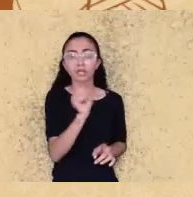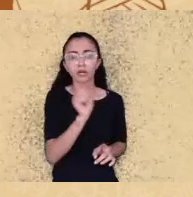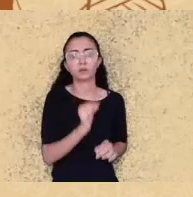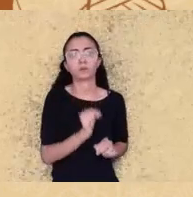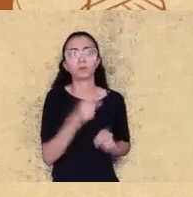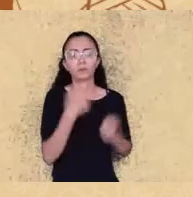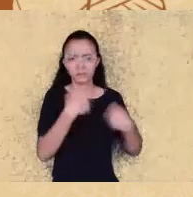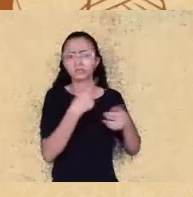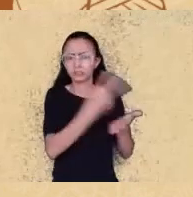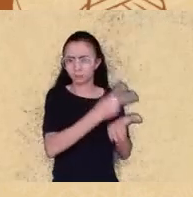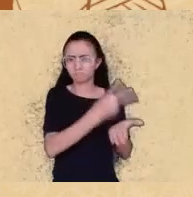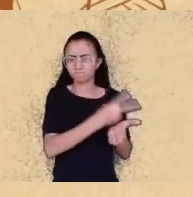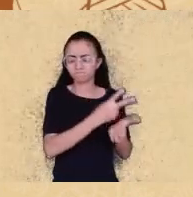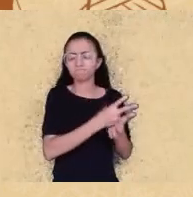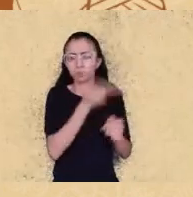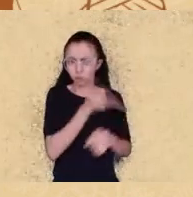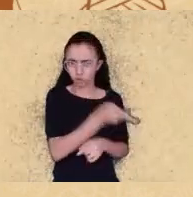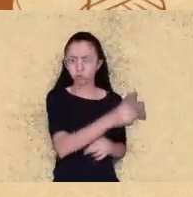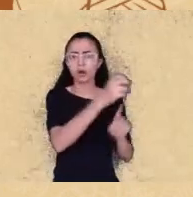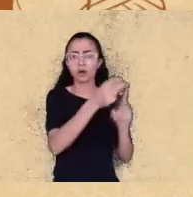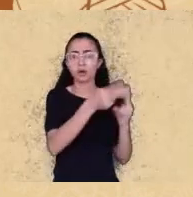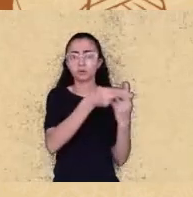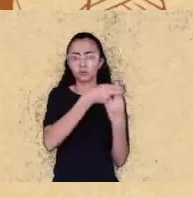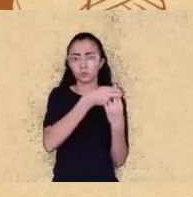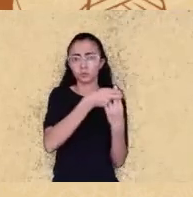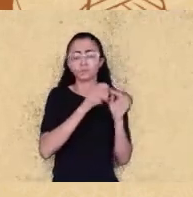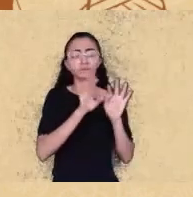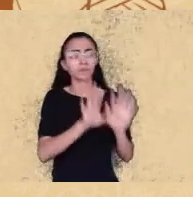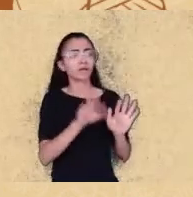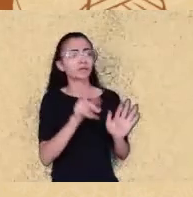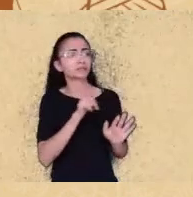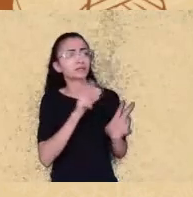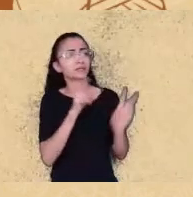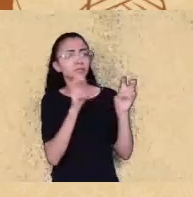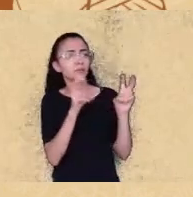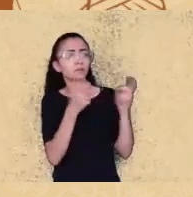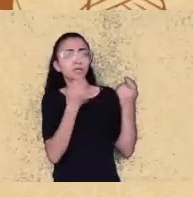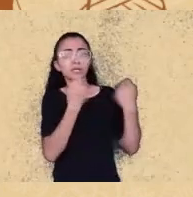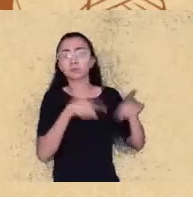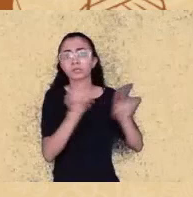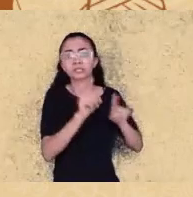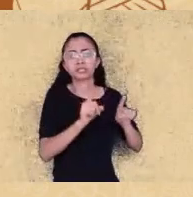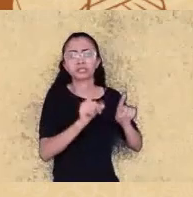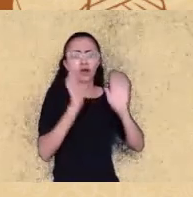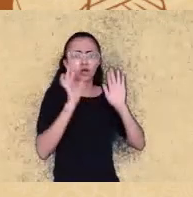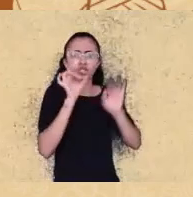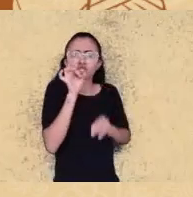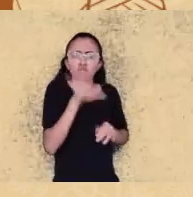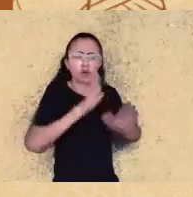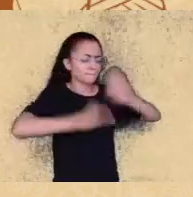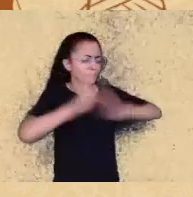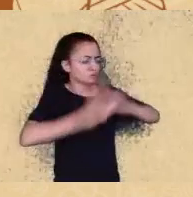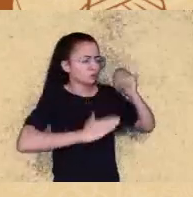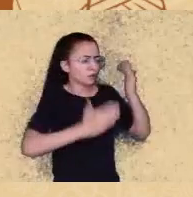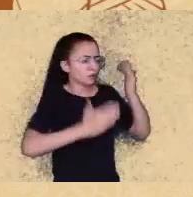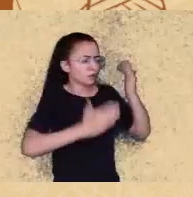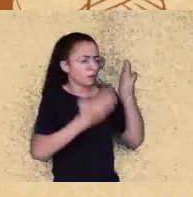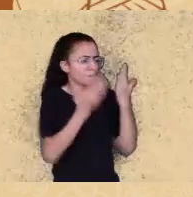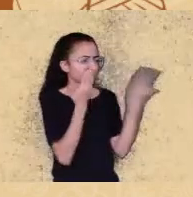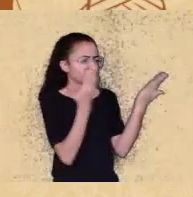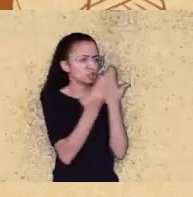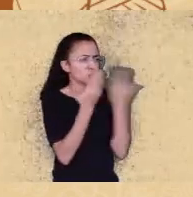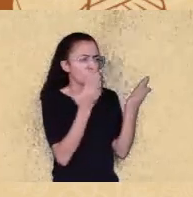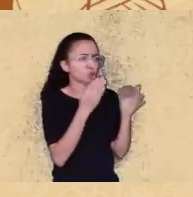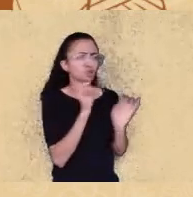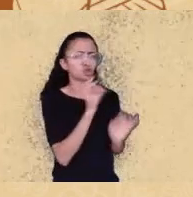tem questões que não precisa ser um profissional de saúde, um psicólogo, para ouvir a pessoa naquele momento. Se